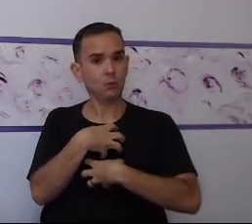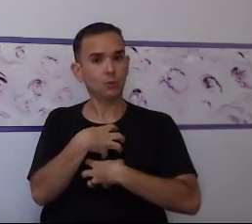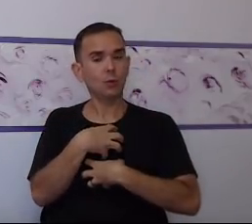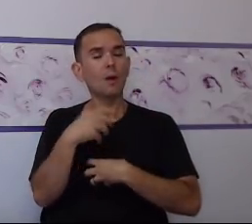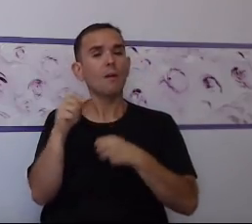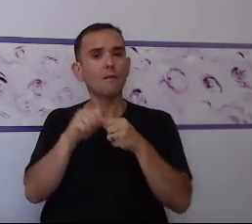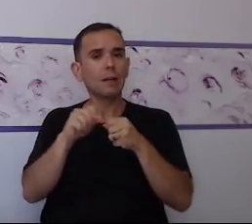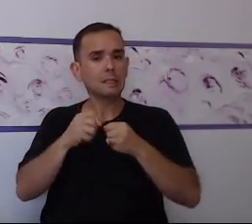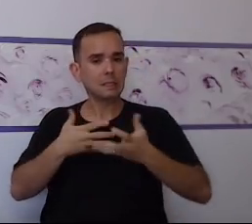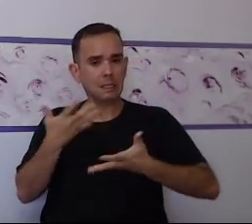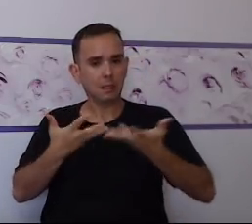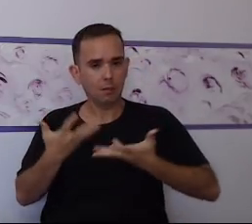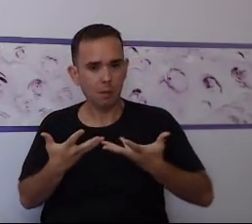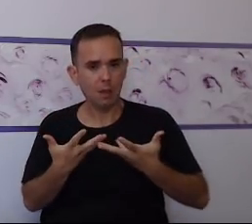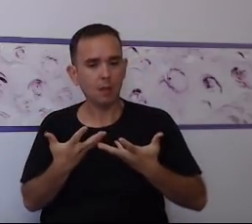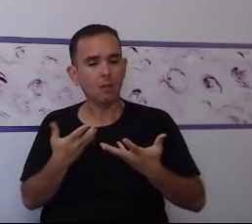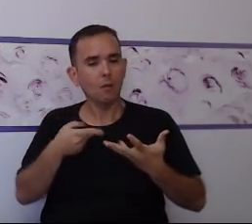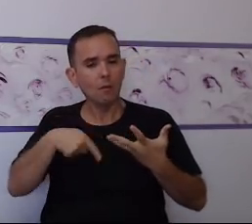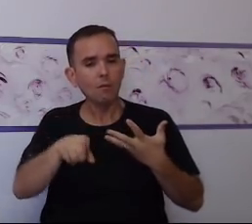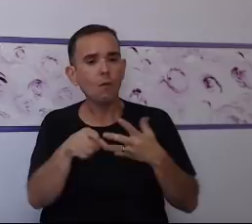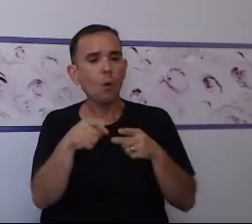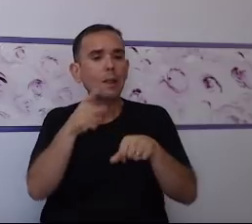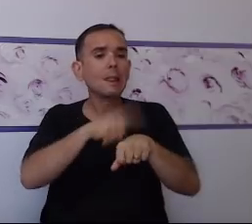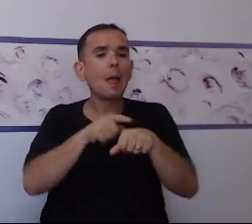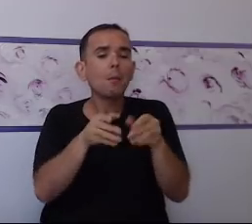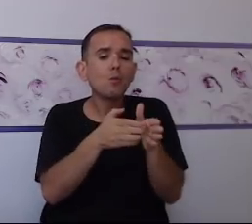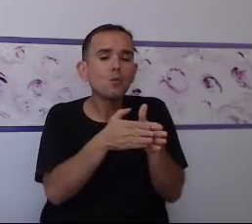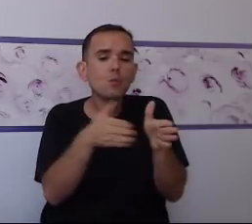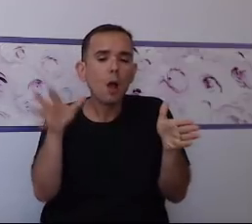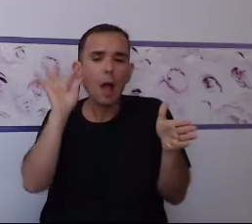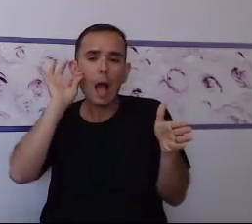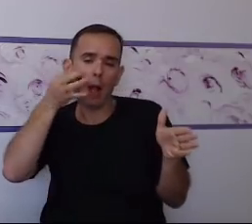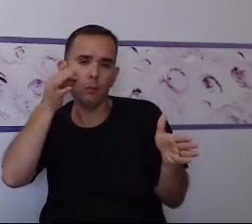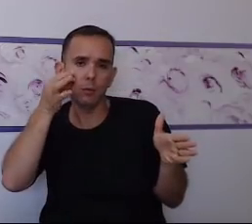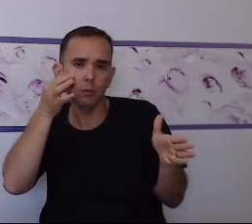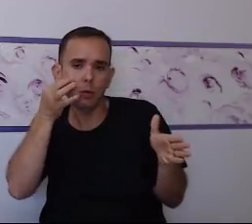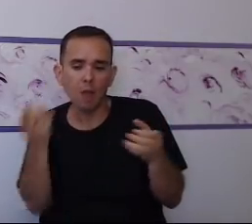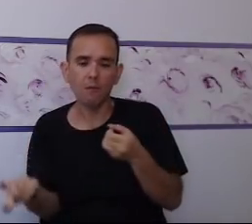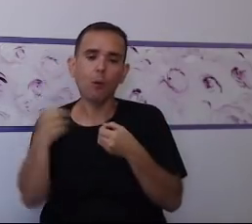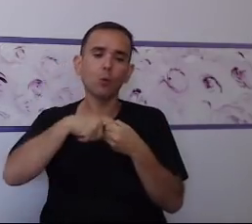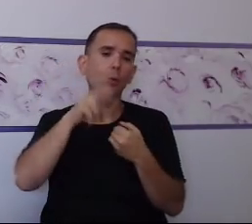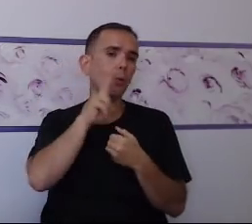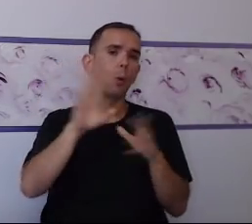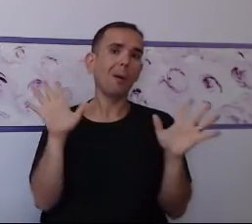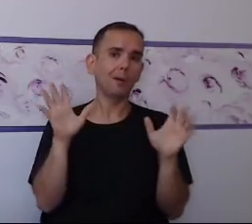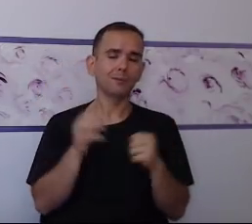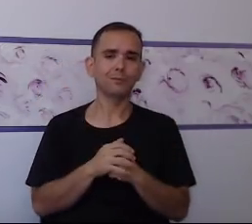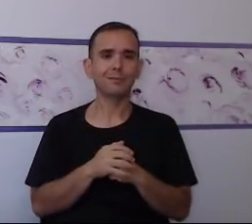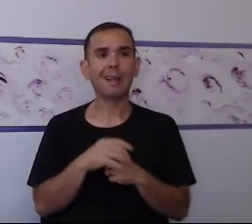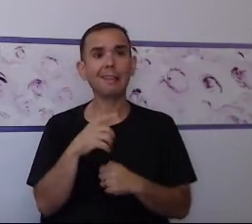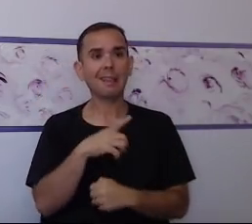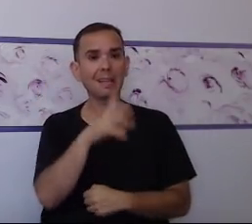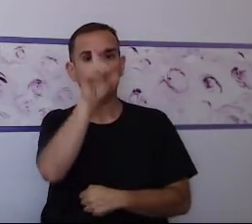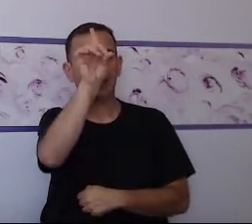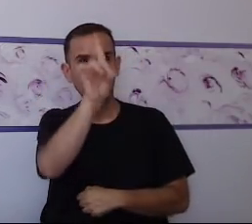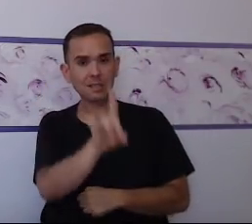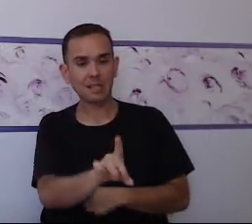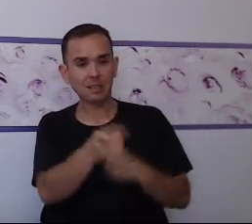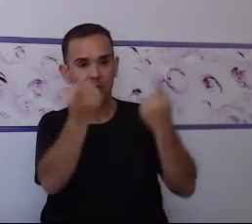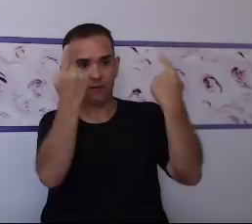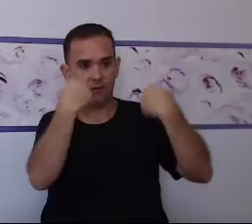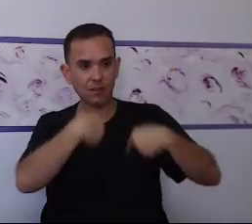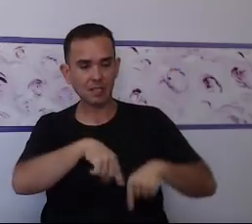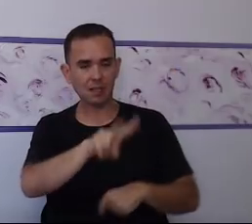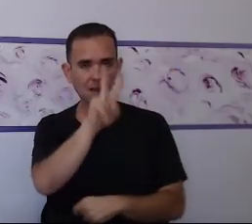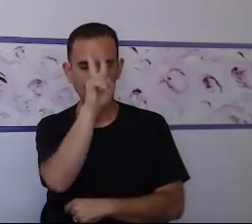fez o tratamento, foi temporário, voltou às suas habilidades normais. Temos também a deficiência física